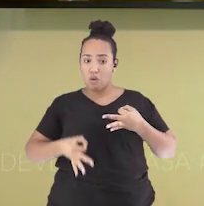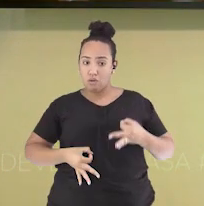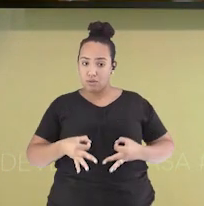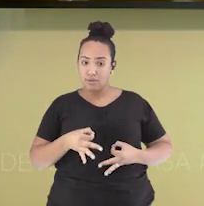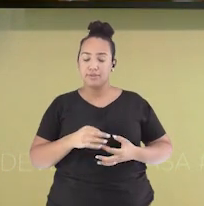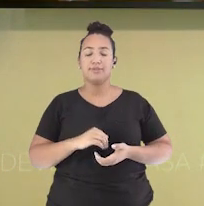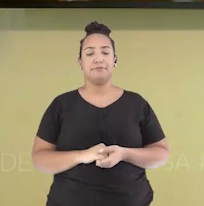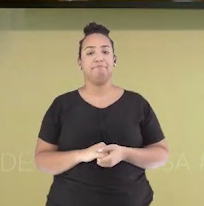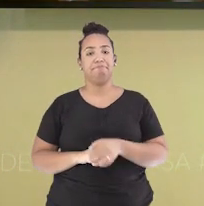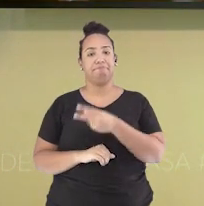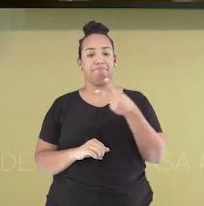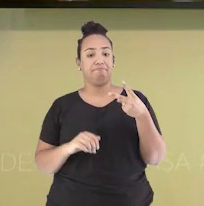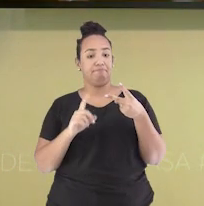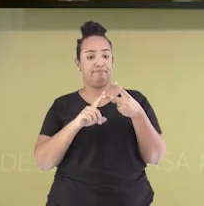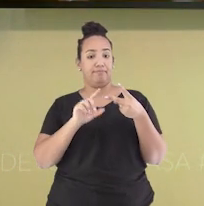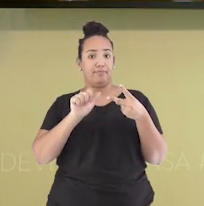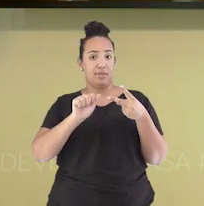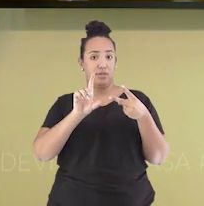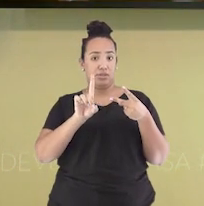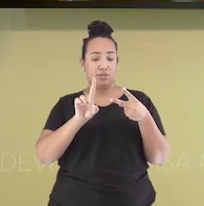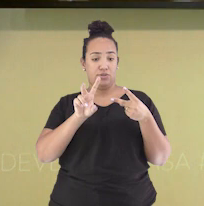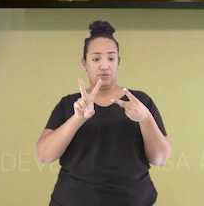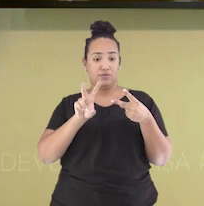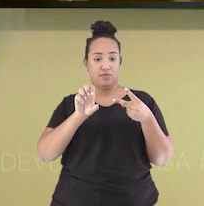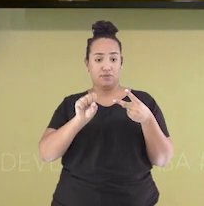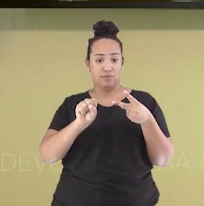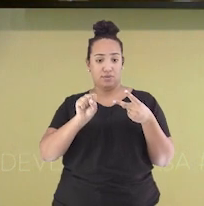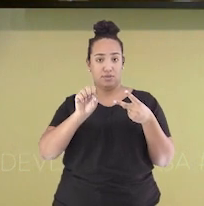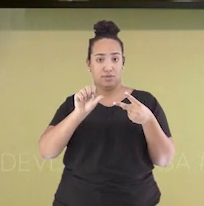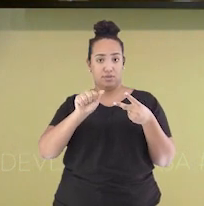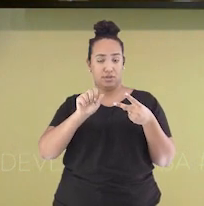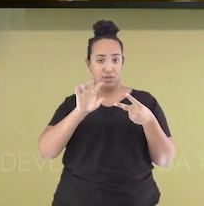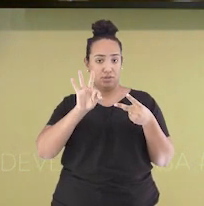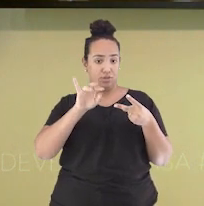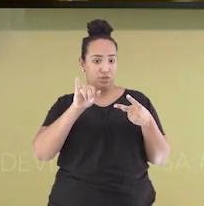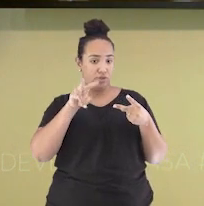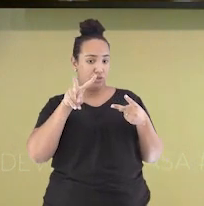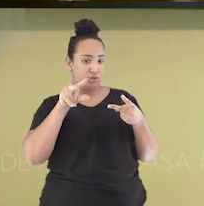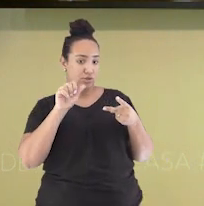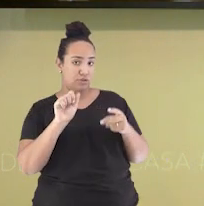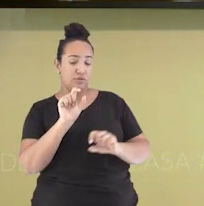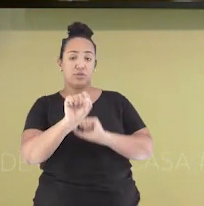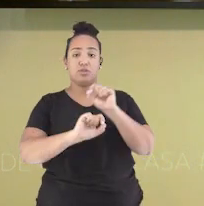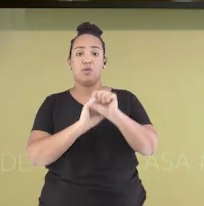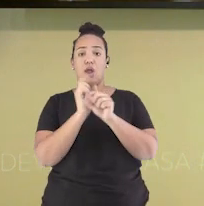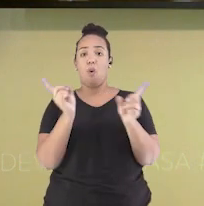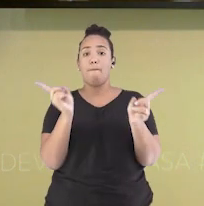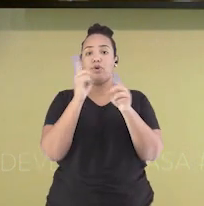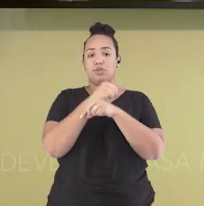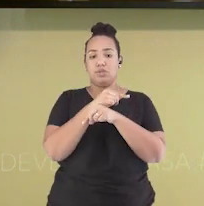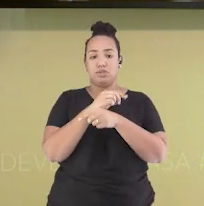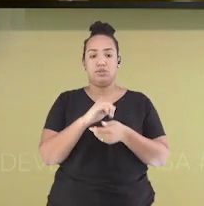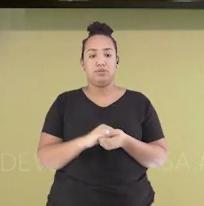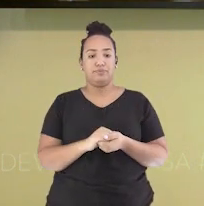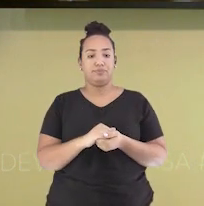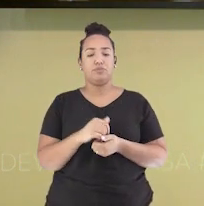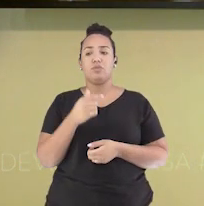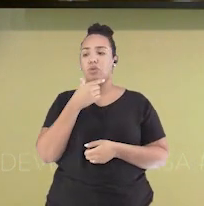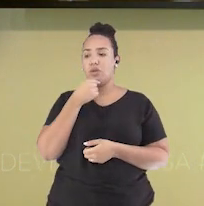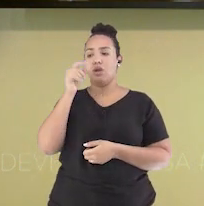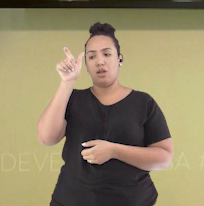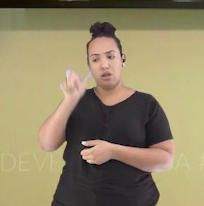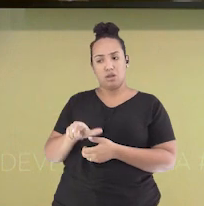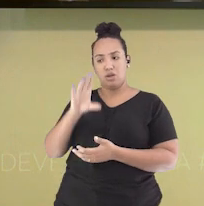coordenativas adversativas estabelecem uma oposição entre as frases ou palavras, como no exemplo. Luciano é um garoto